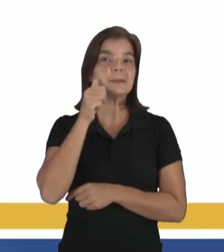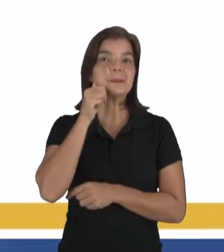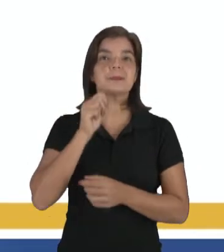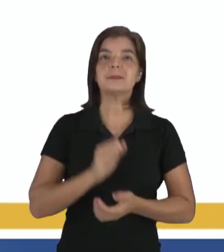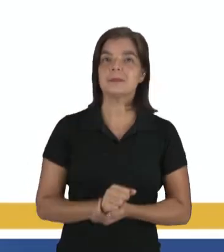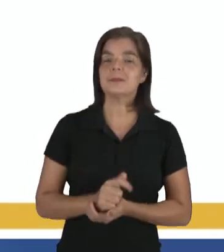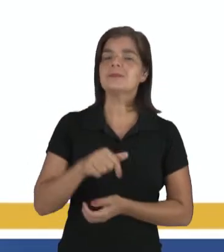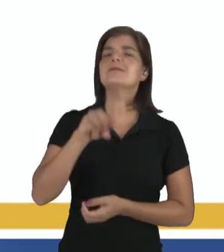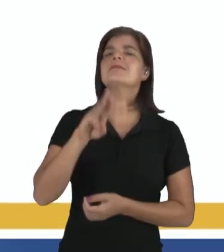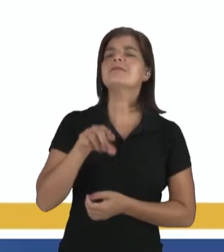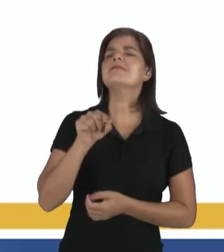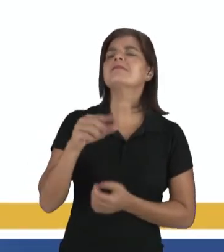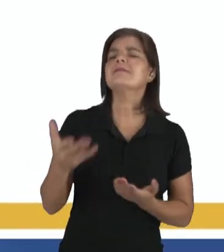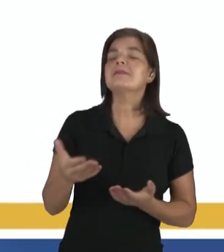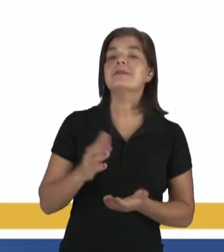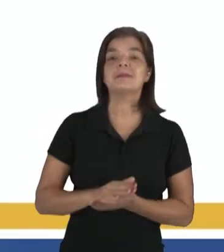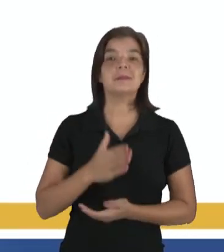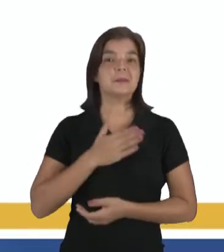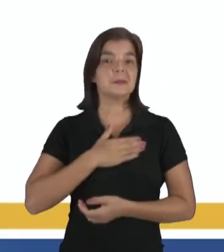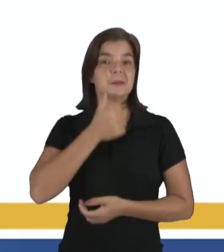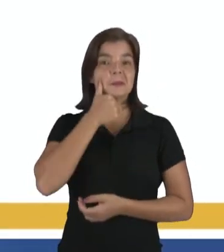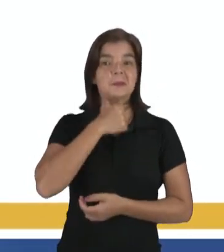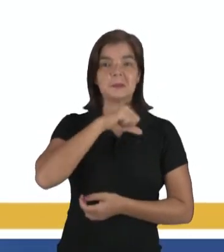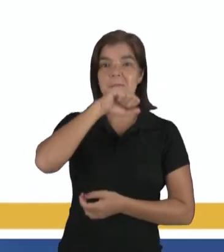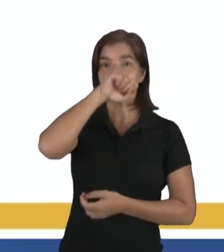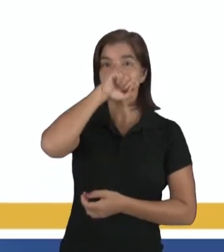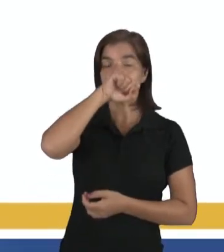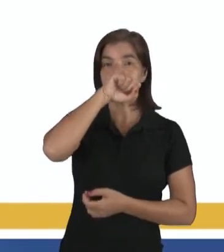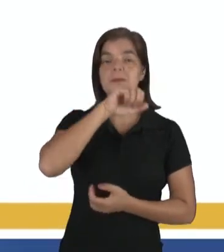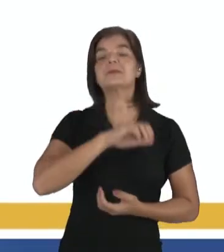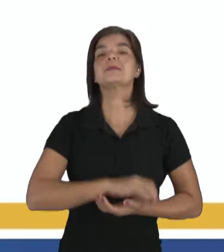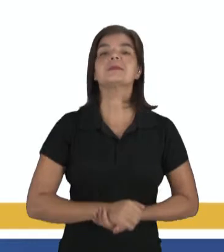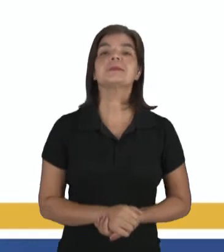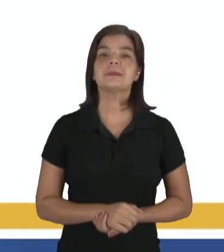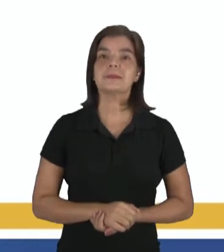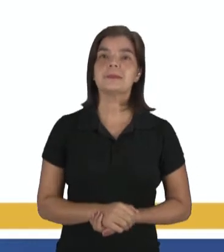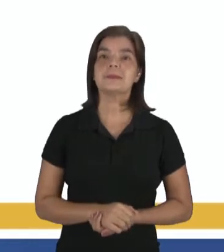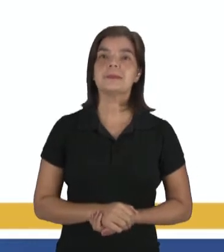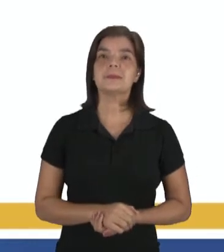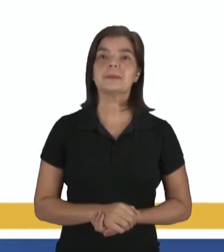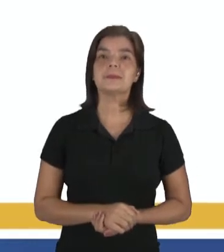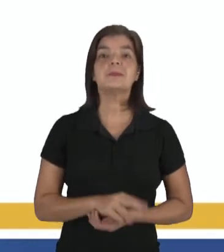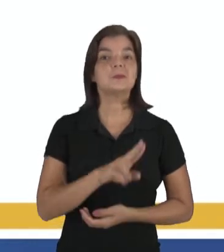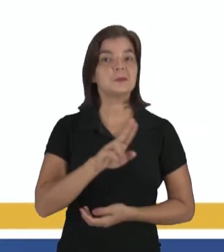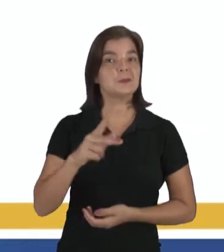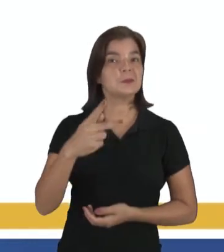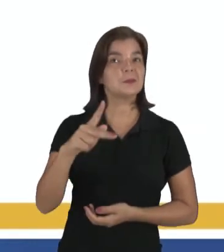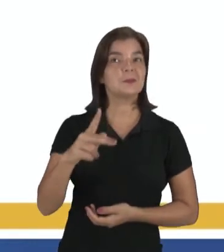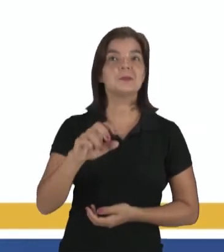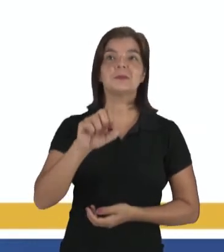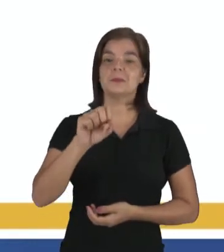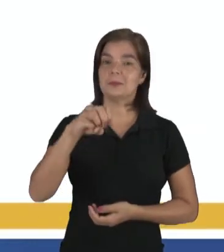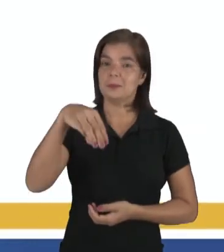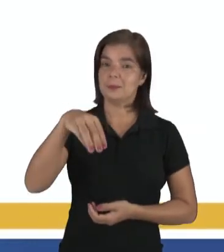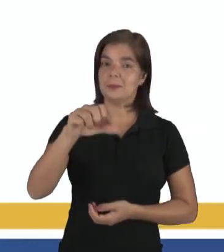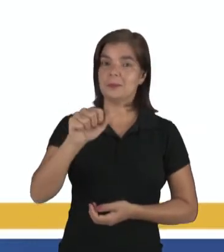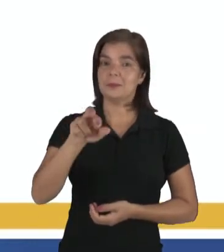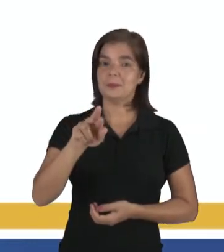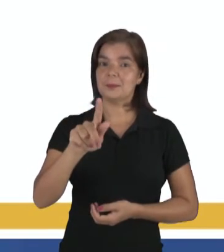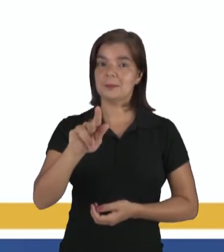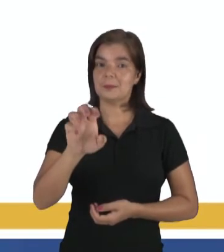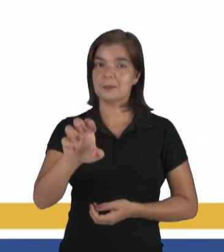esse ou quem é essa dessas my mother My name is morde essa é a minha mãe o nome dela é